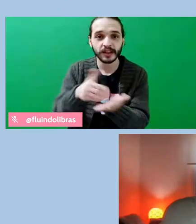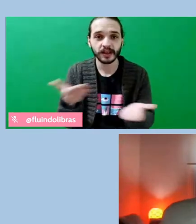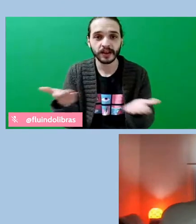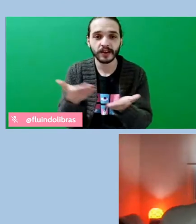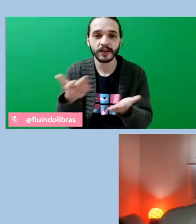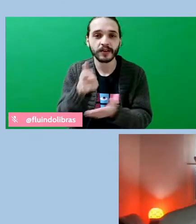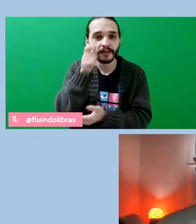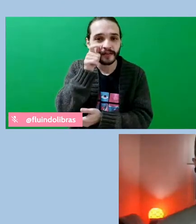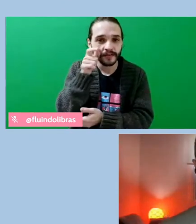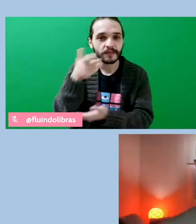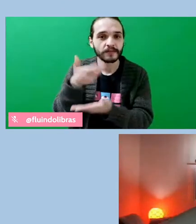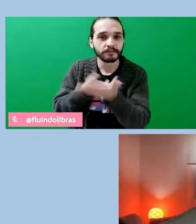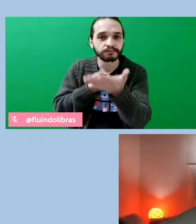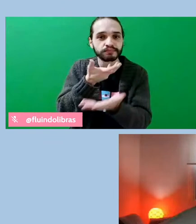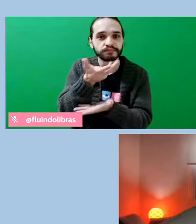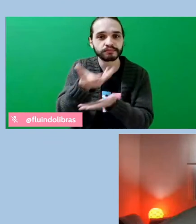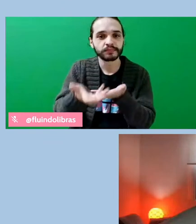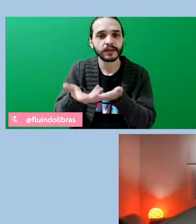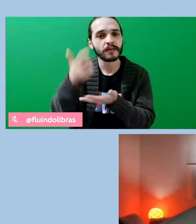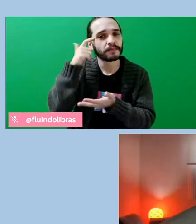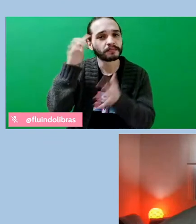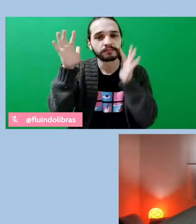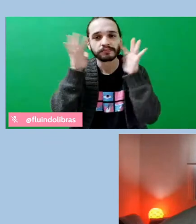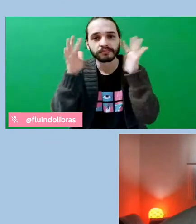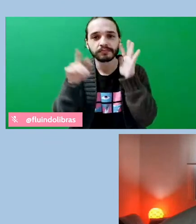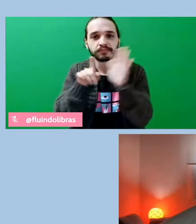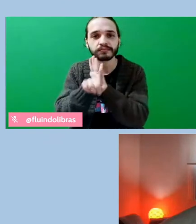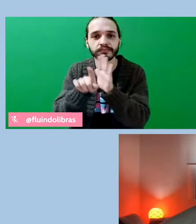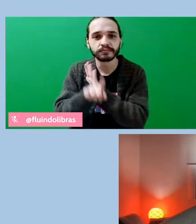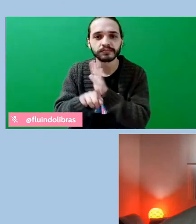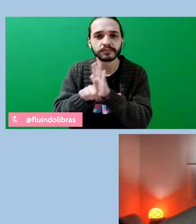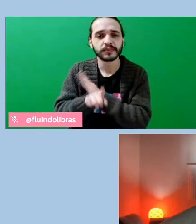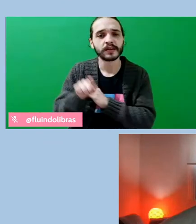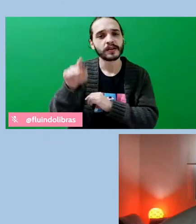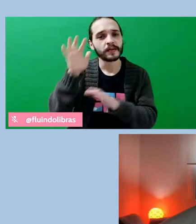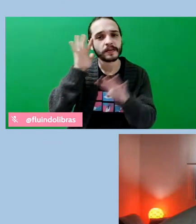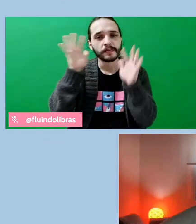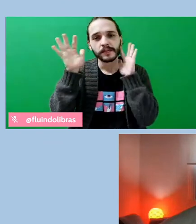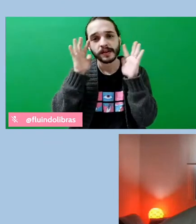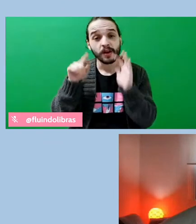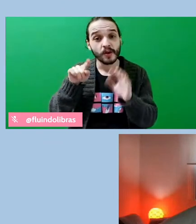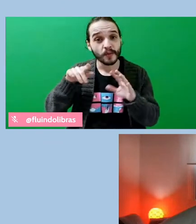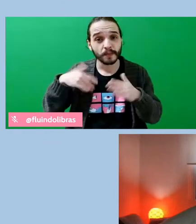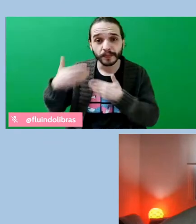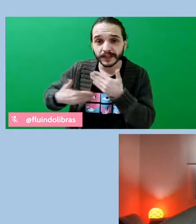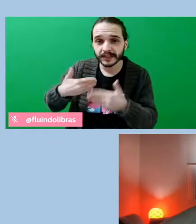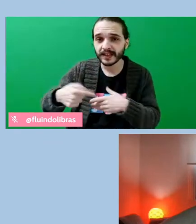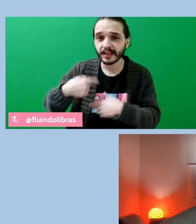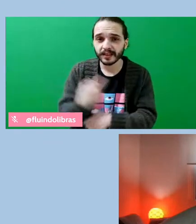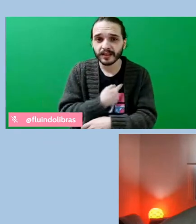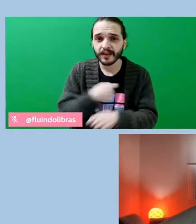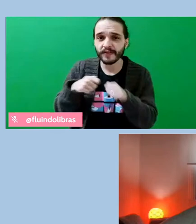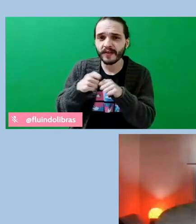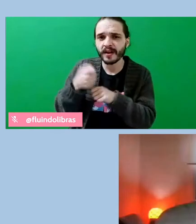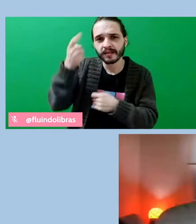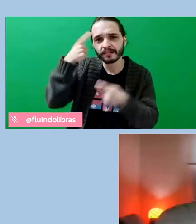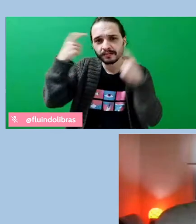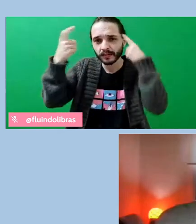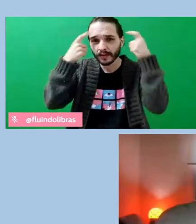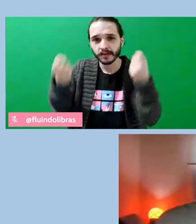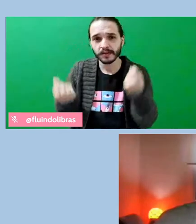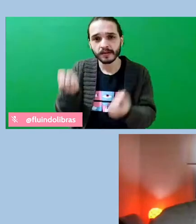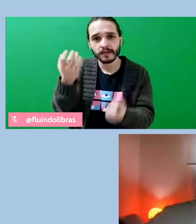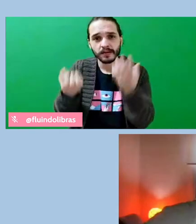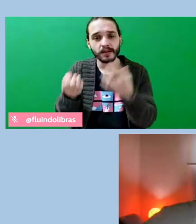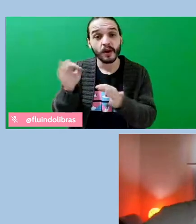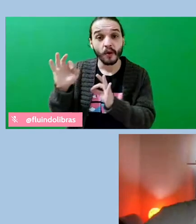ouvindo, fazendo perguntas, pensando, né? Tudo isso, como o Murilo já disse, todo o nosso processo de criação, o olhar de cinema